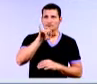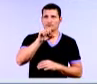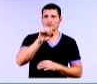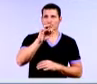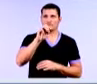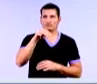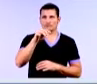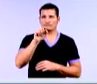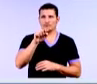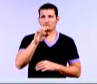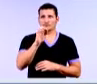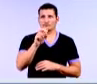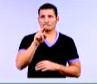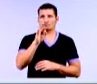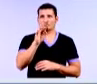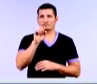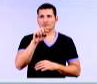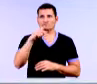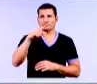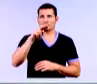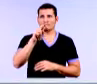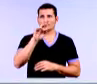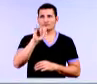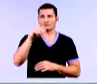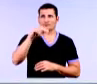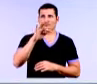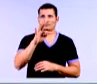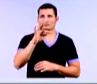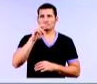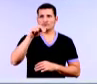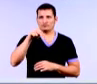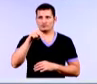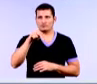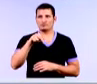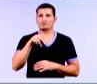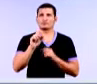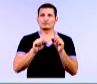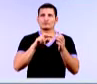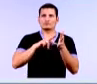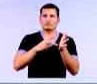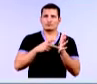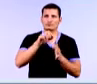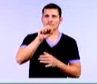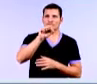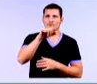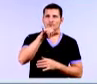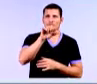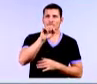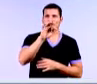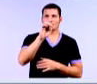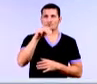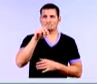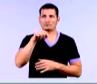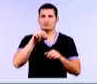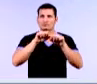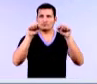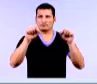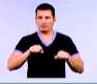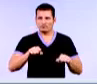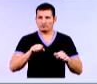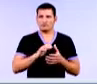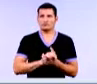system.out.println. Ou seja, o que isso significa? System é sistema, out, saída, println